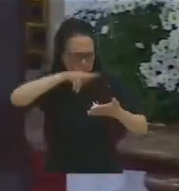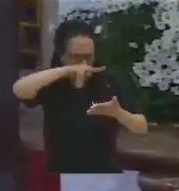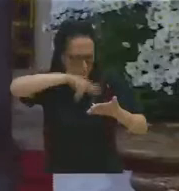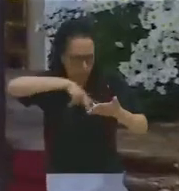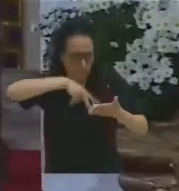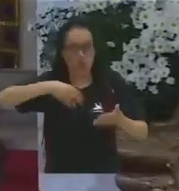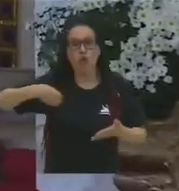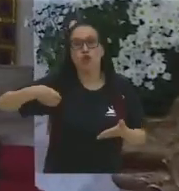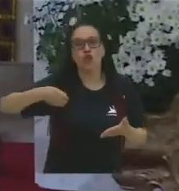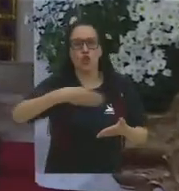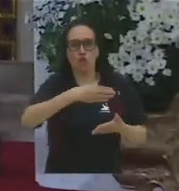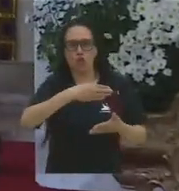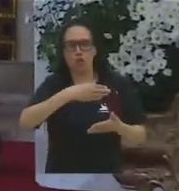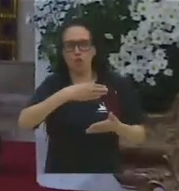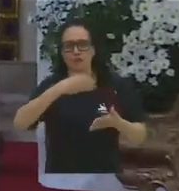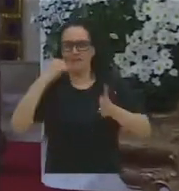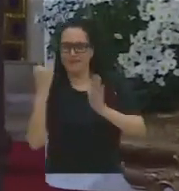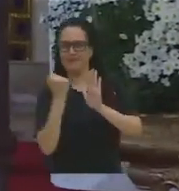entrega por amor.